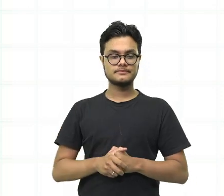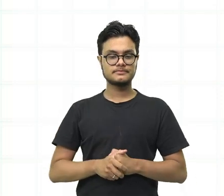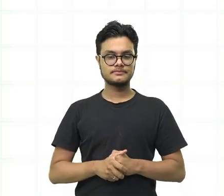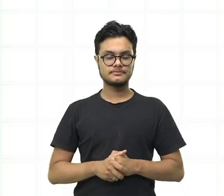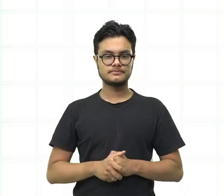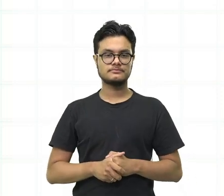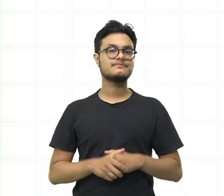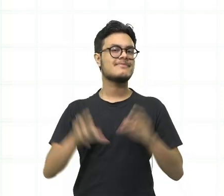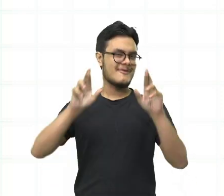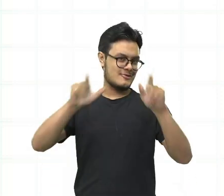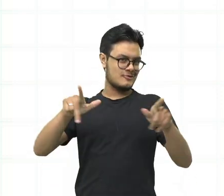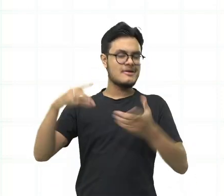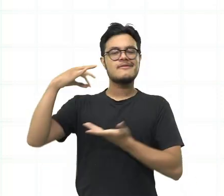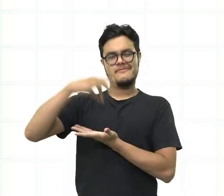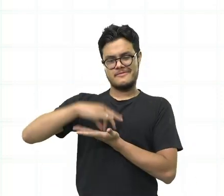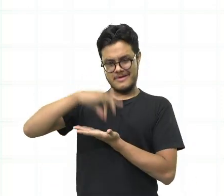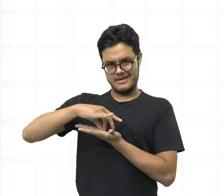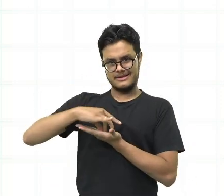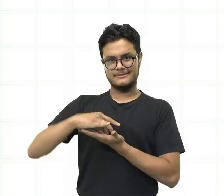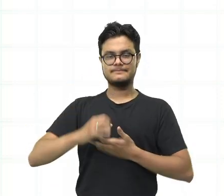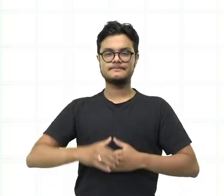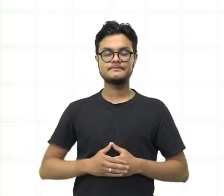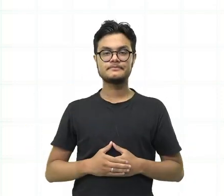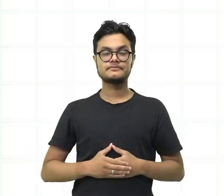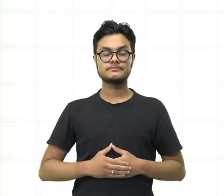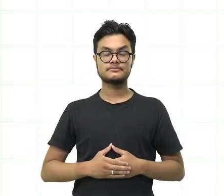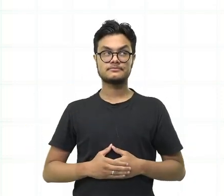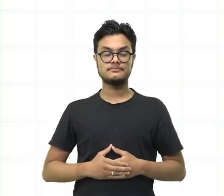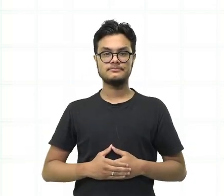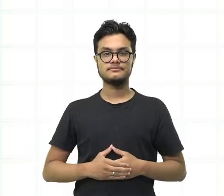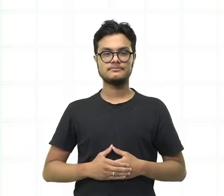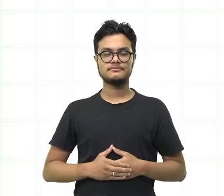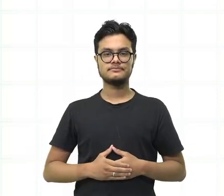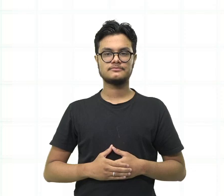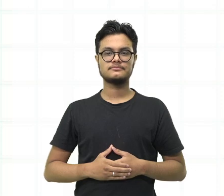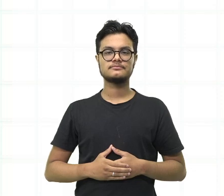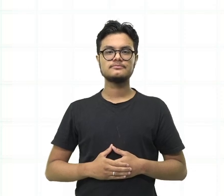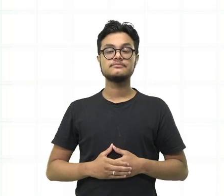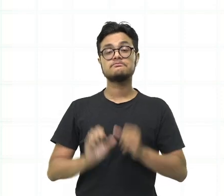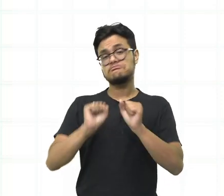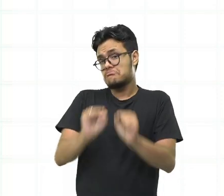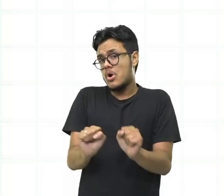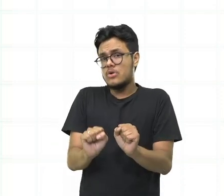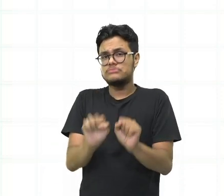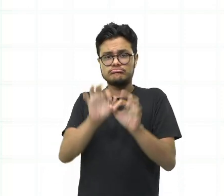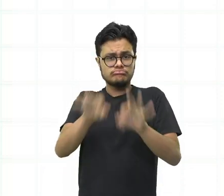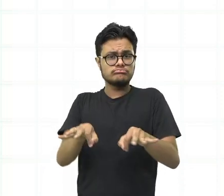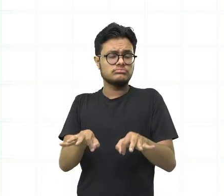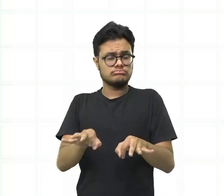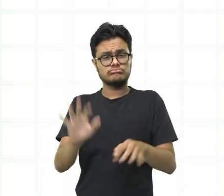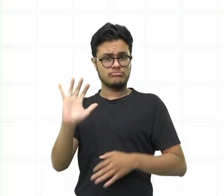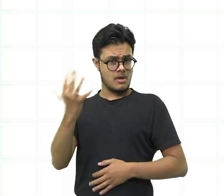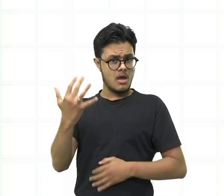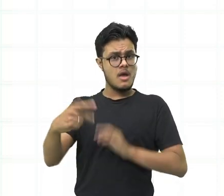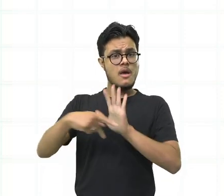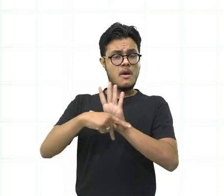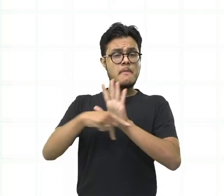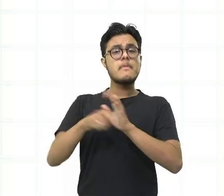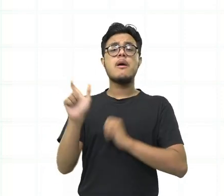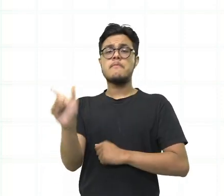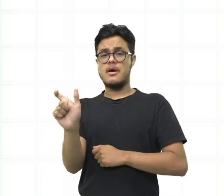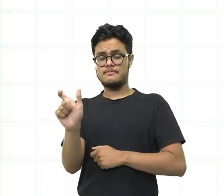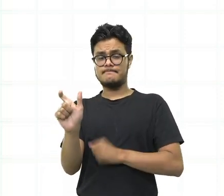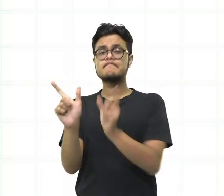né? Diferente do descalçar e refazer. Pode acontecer também do nosso